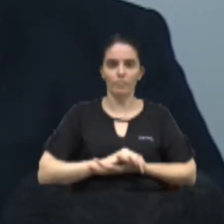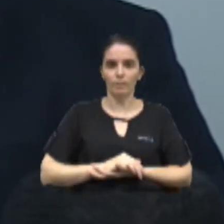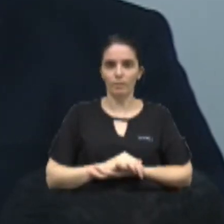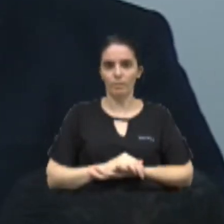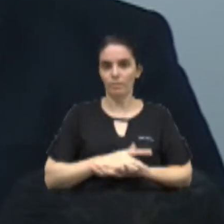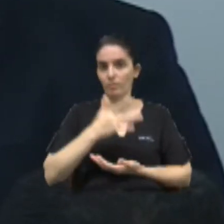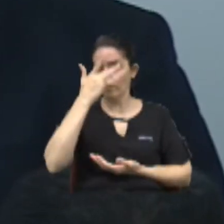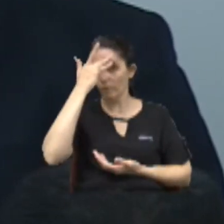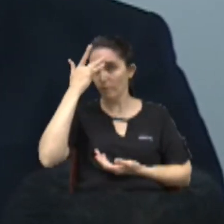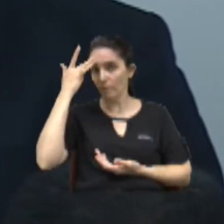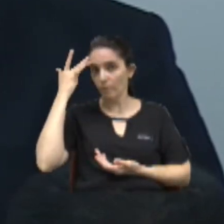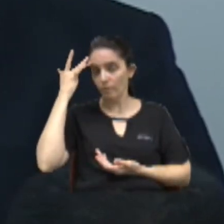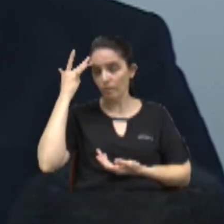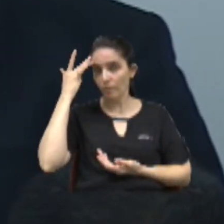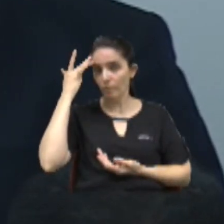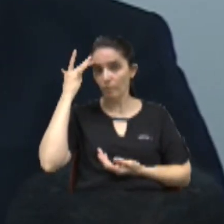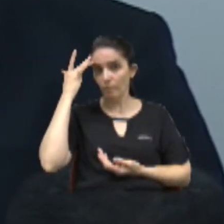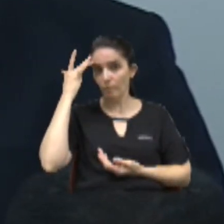Pessoas